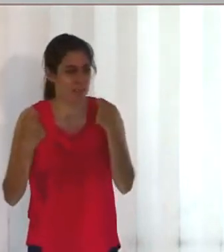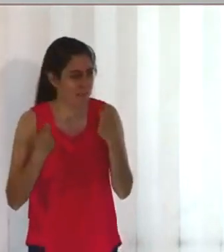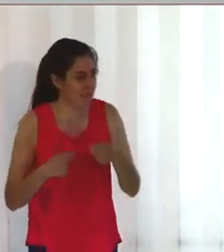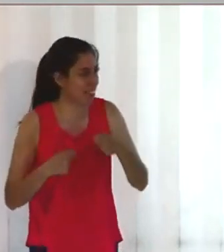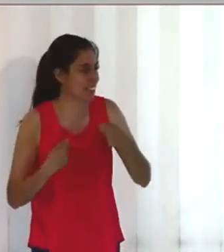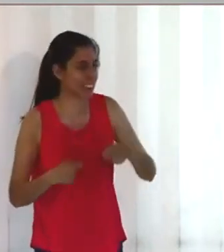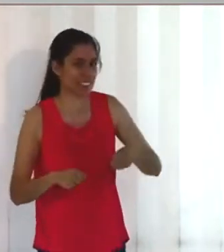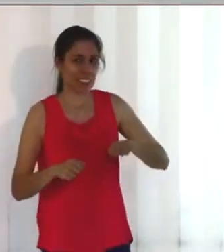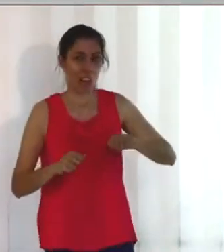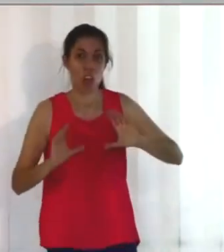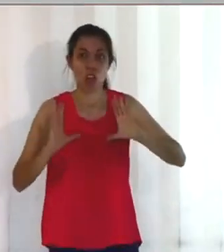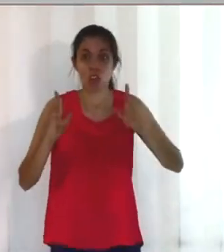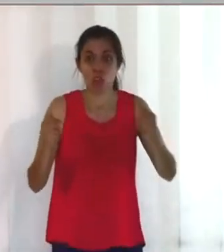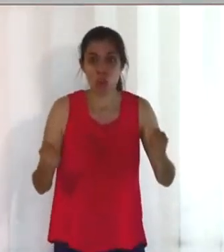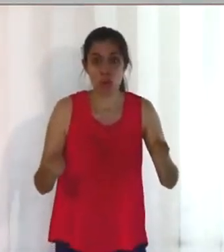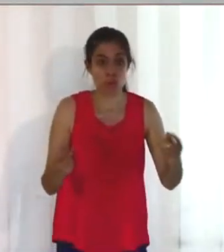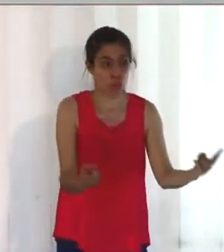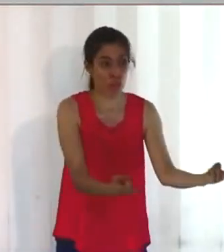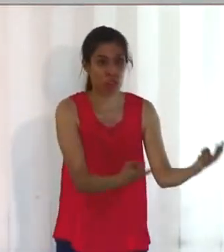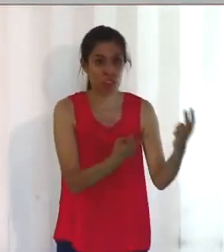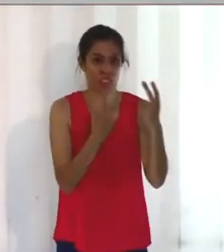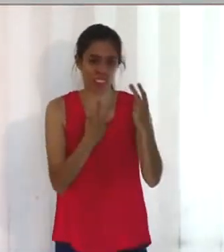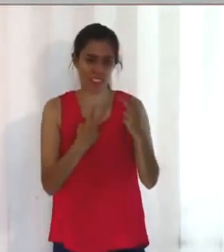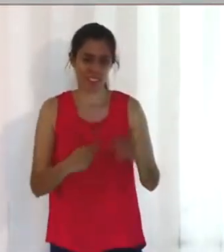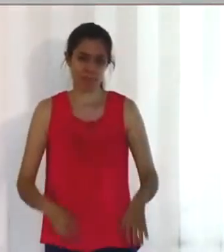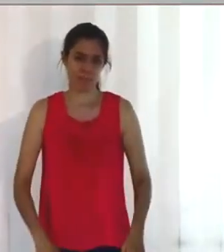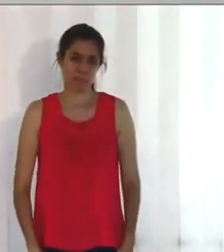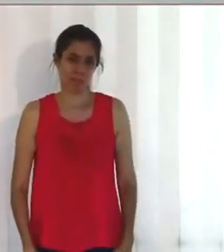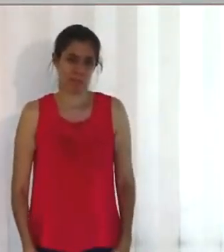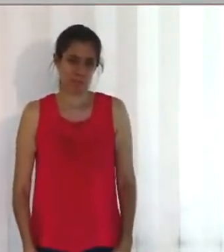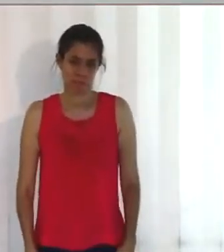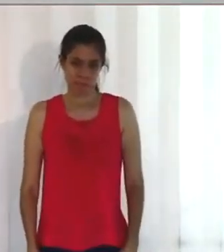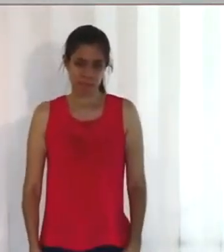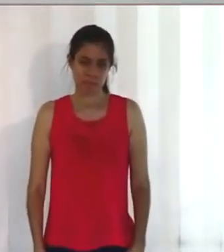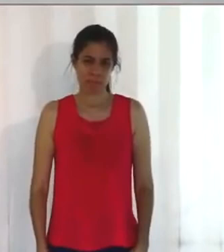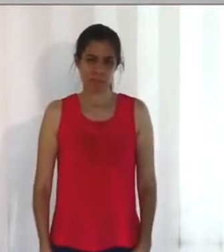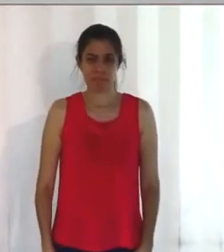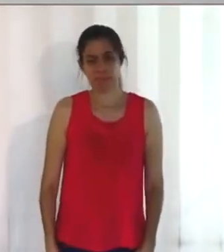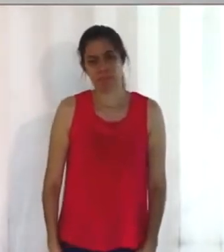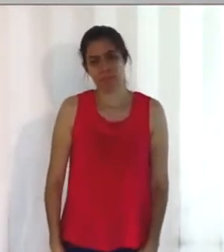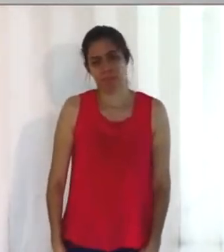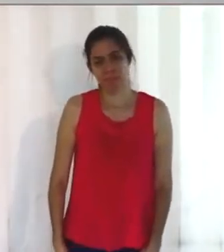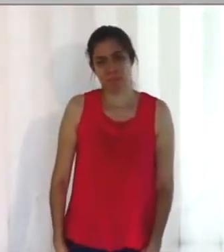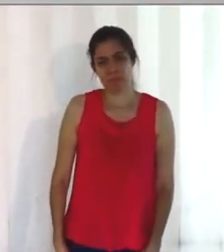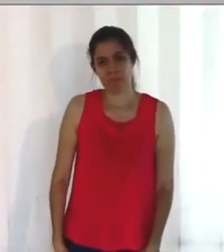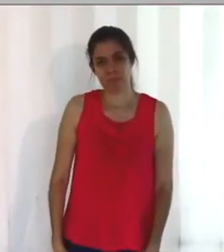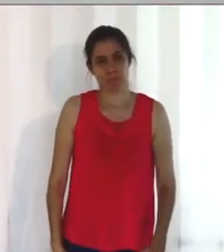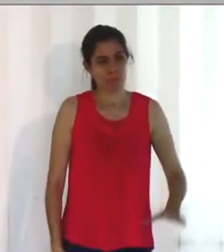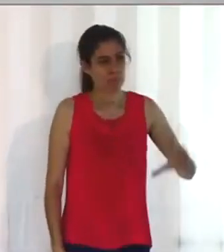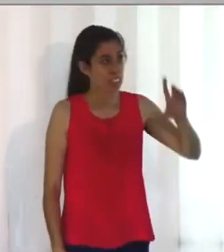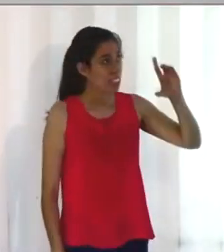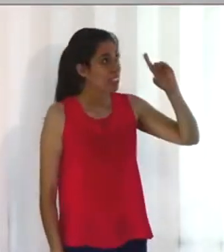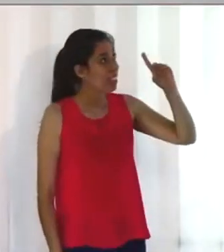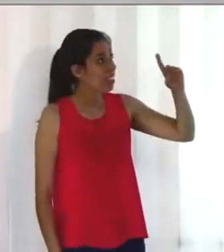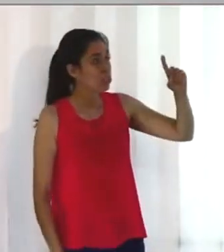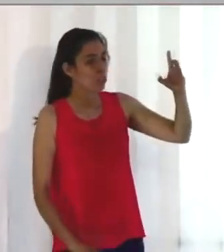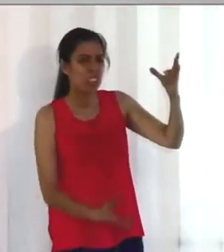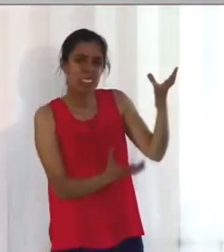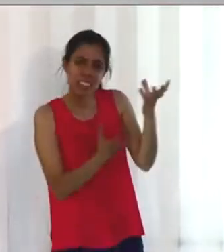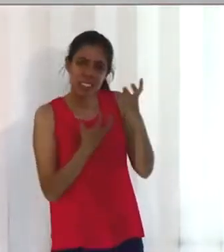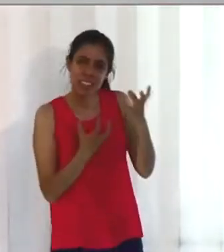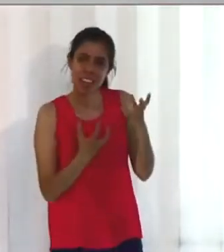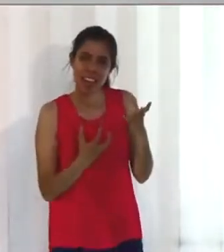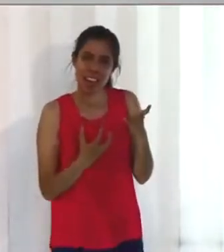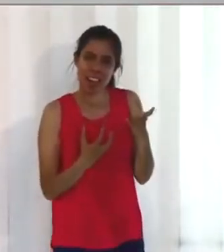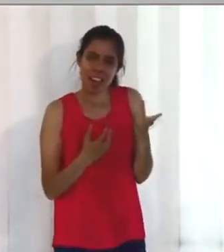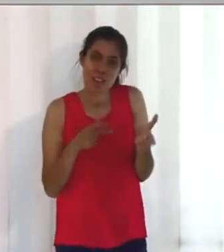fé visível. A nossa fé precisa ser uma fé que a consagração, Deus veja a consagração. Que a